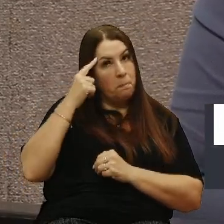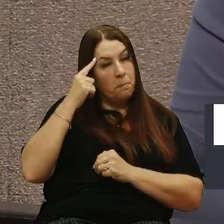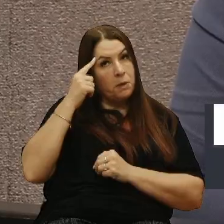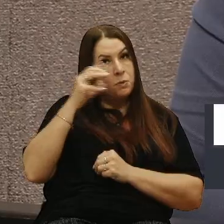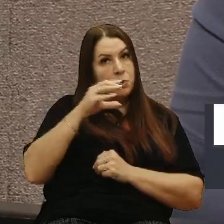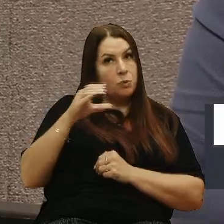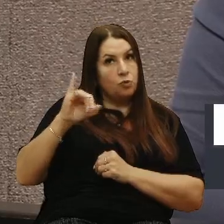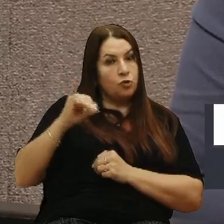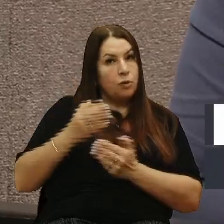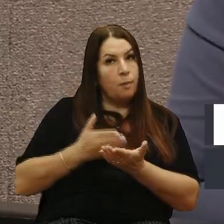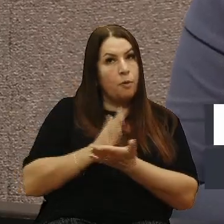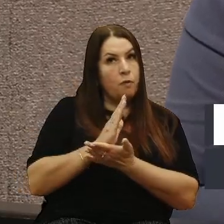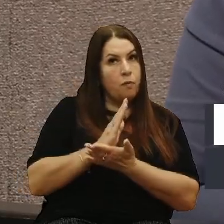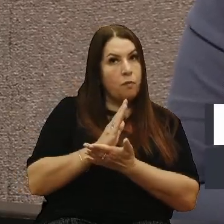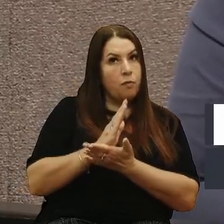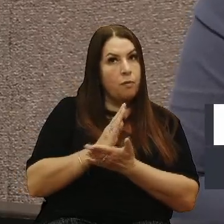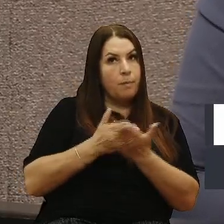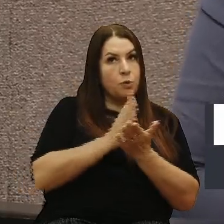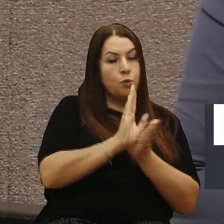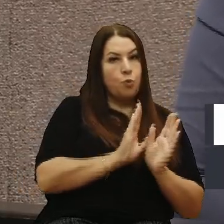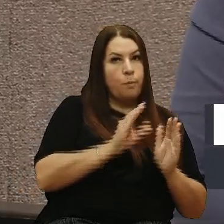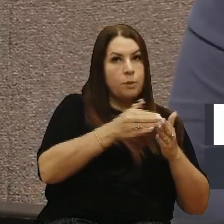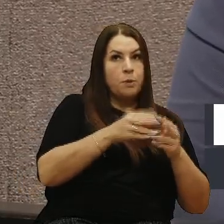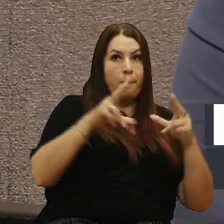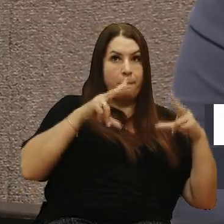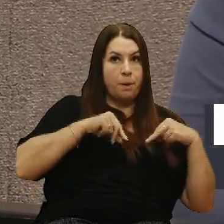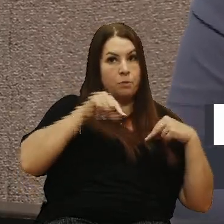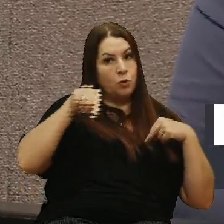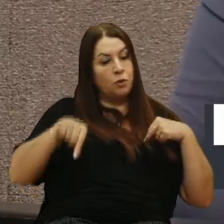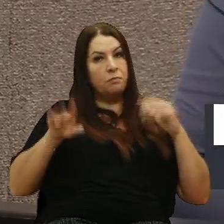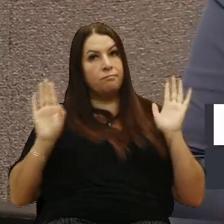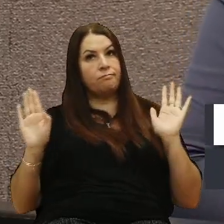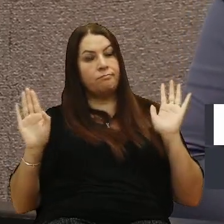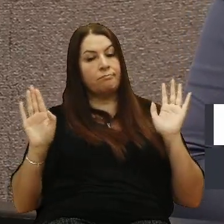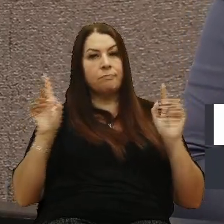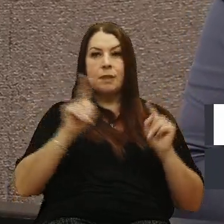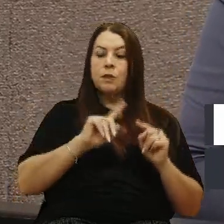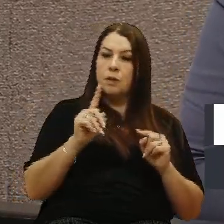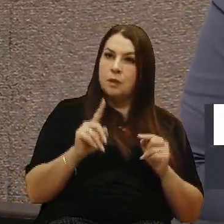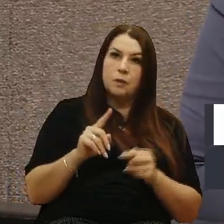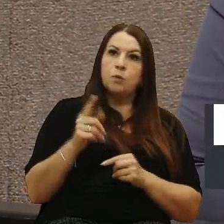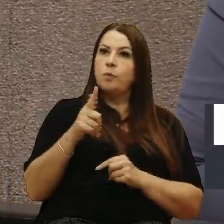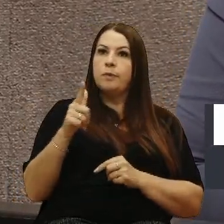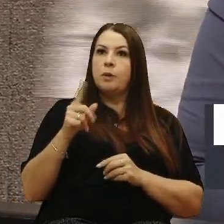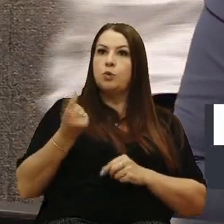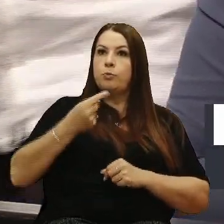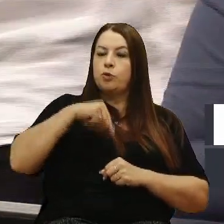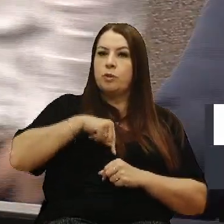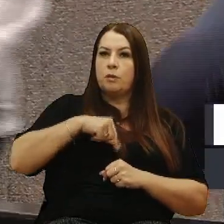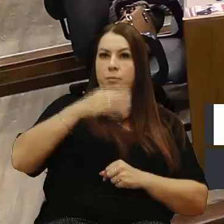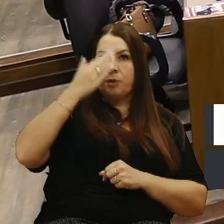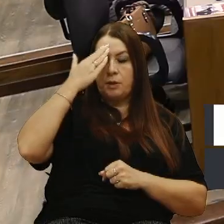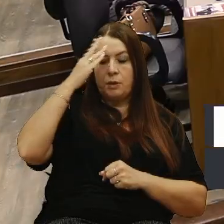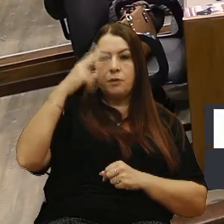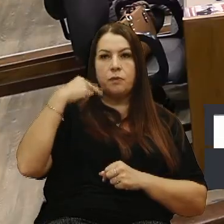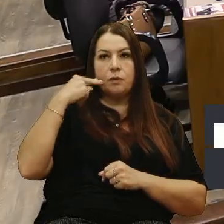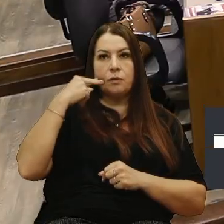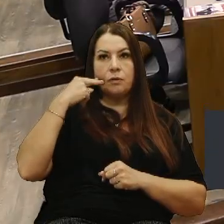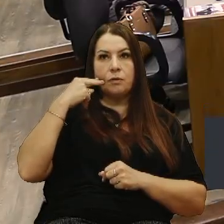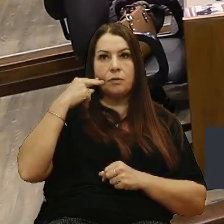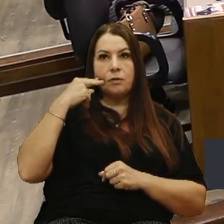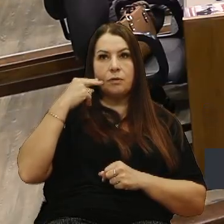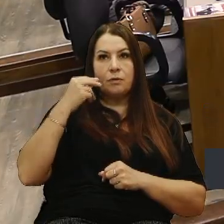CCJ aprovou isso, passou por comissão de mérito e chega ao plenário desta casa, não há subjetividade nisso. Obrigado, vereador. Vou pedir uma parte para o